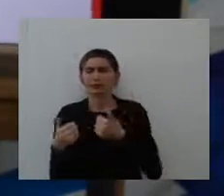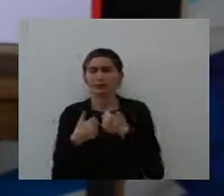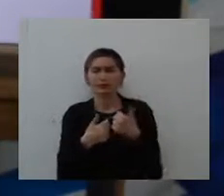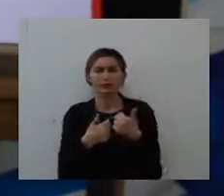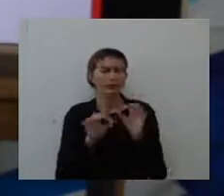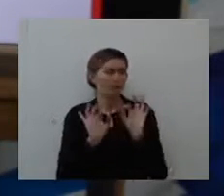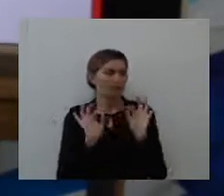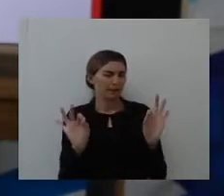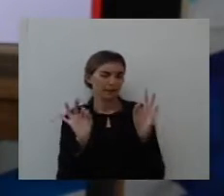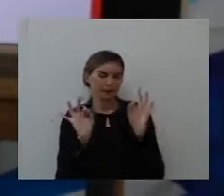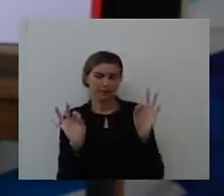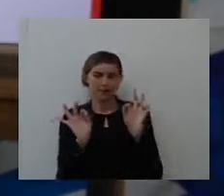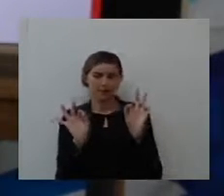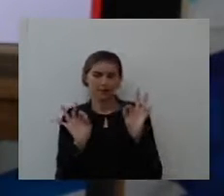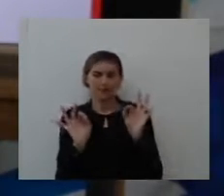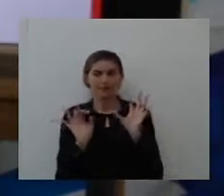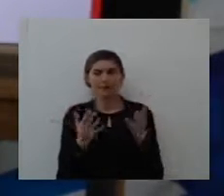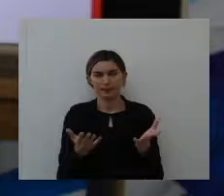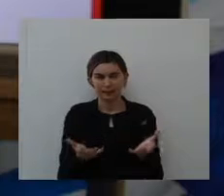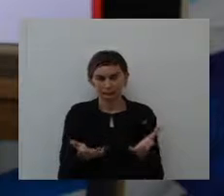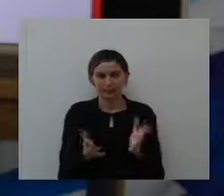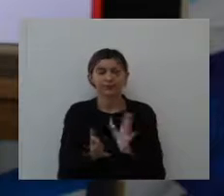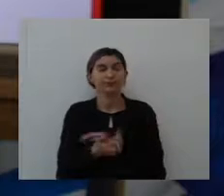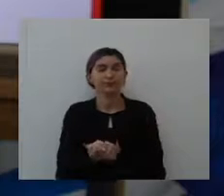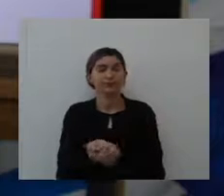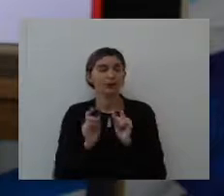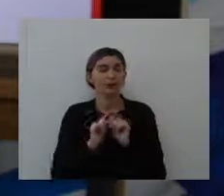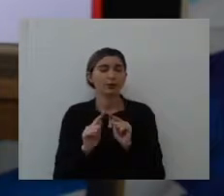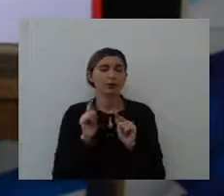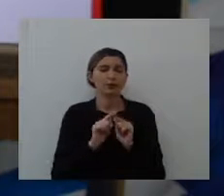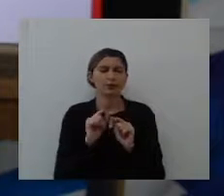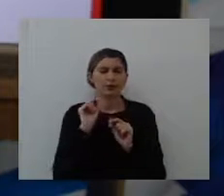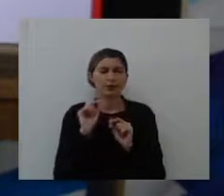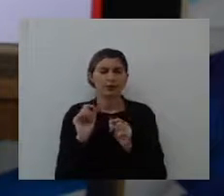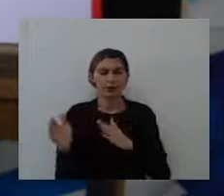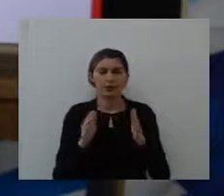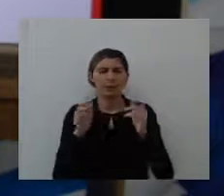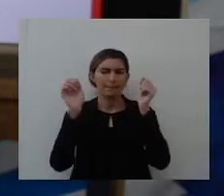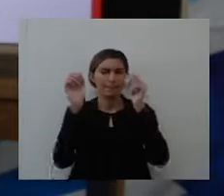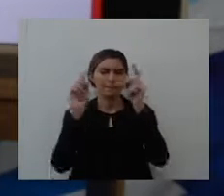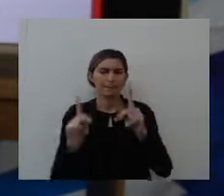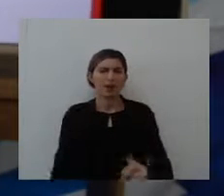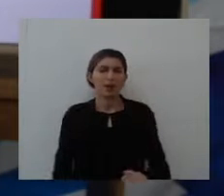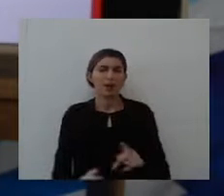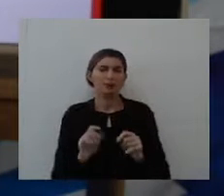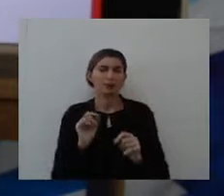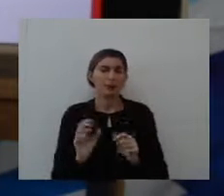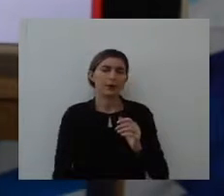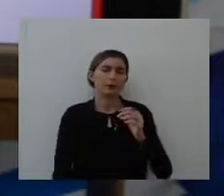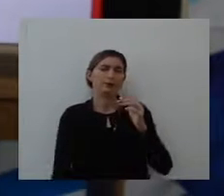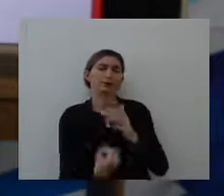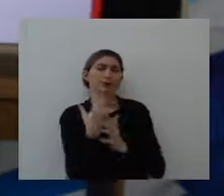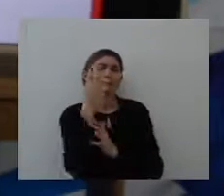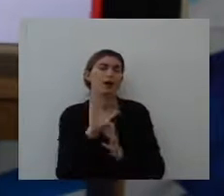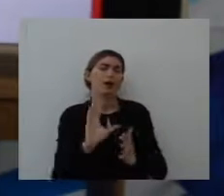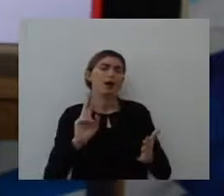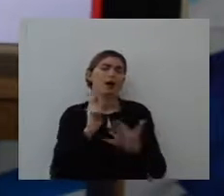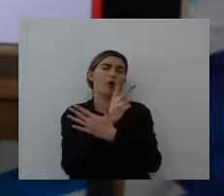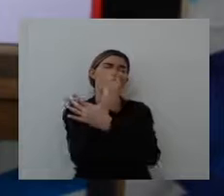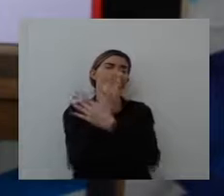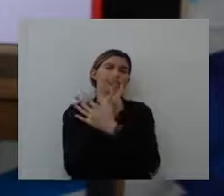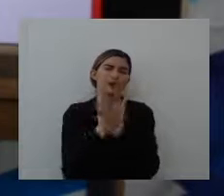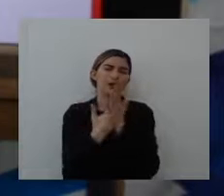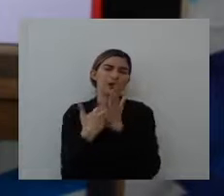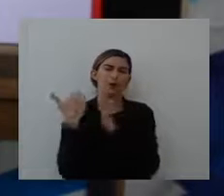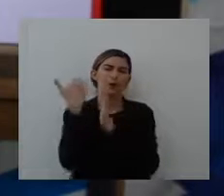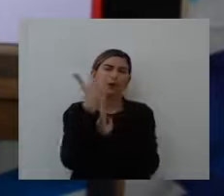uma maravilha. O problema é que em tempos de paz, o que é que geralmente acontece?